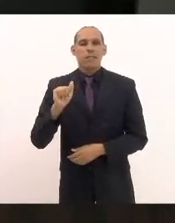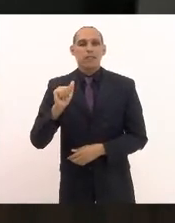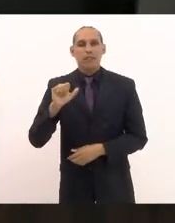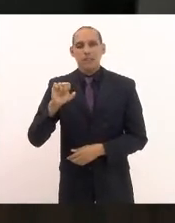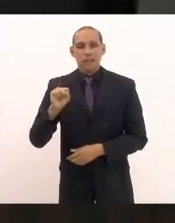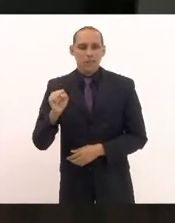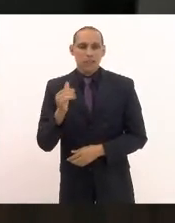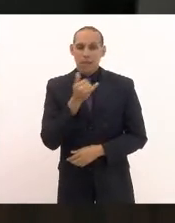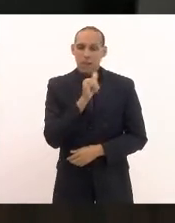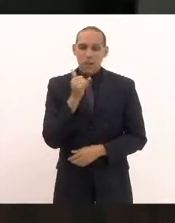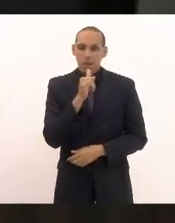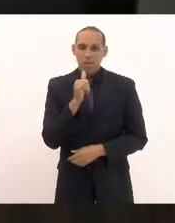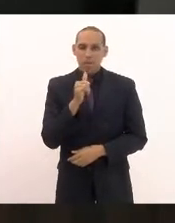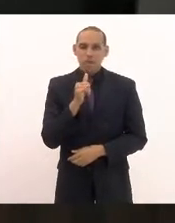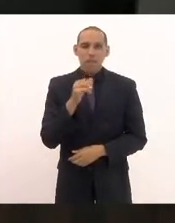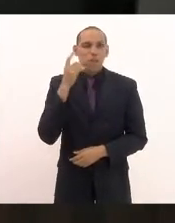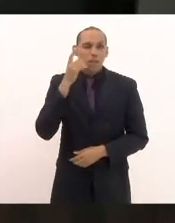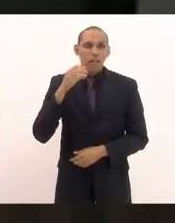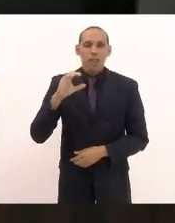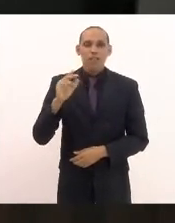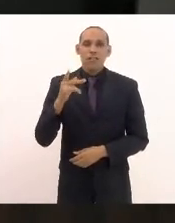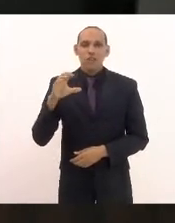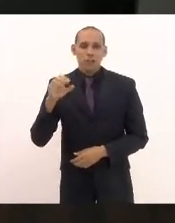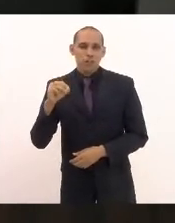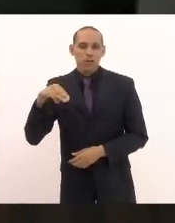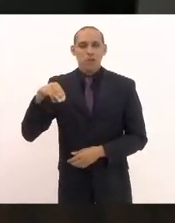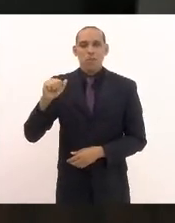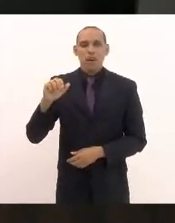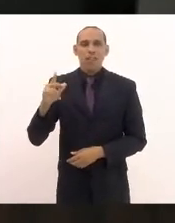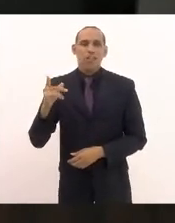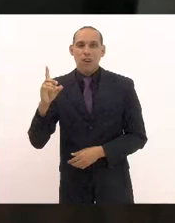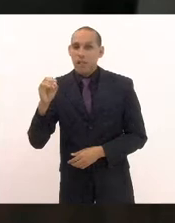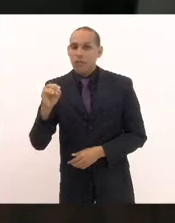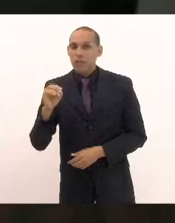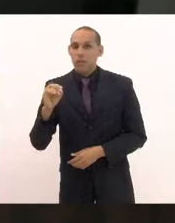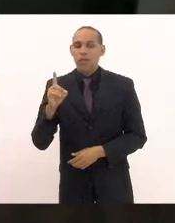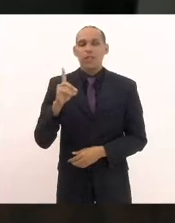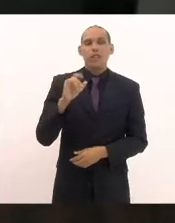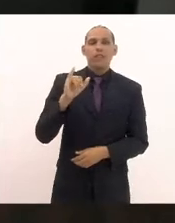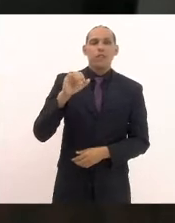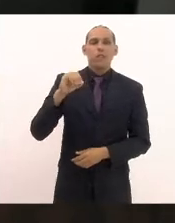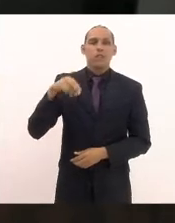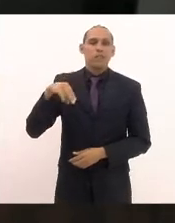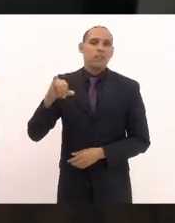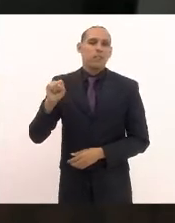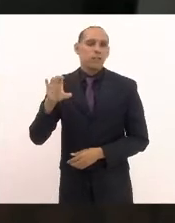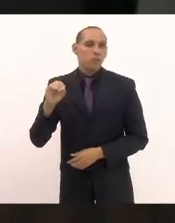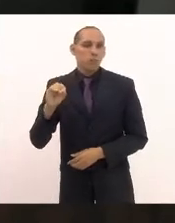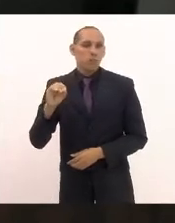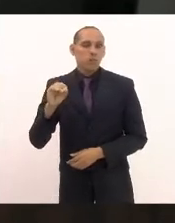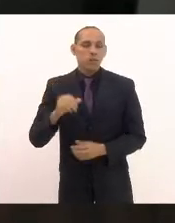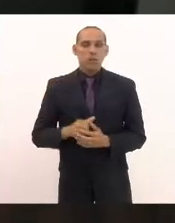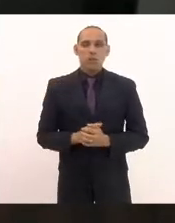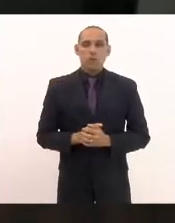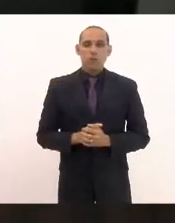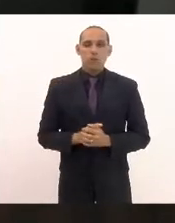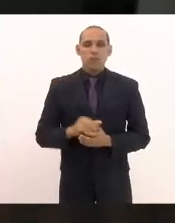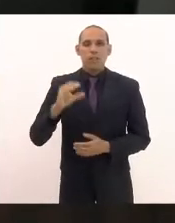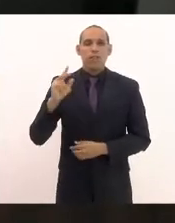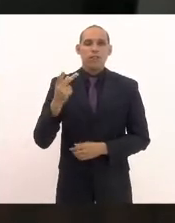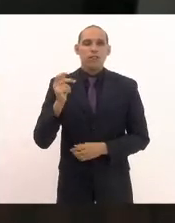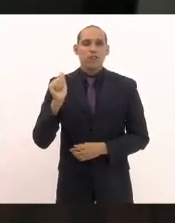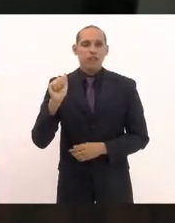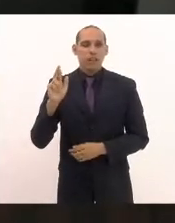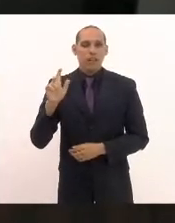Mangueira, deputado Chico Machado, deputado Dionísio Lins, deputado Charles